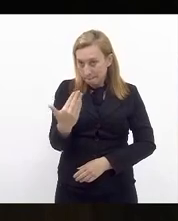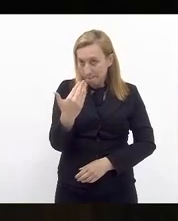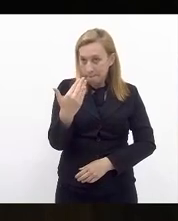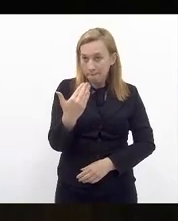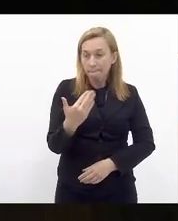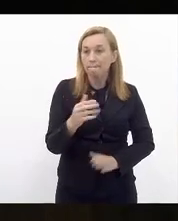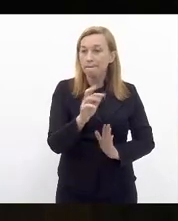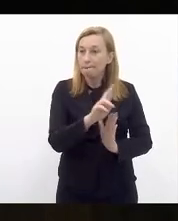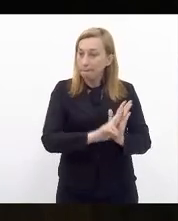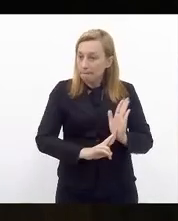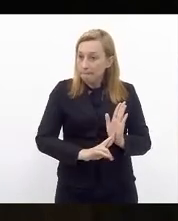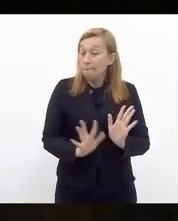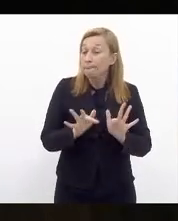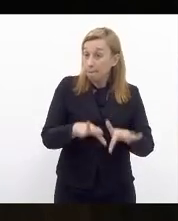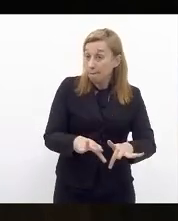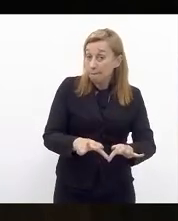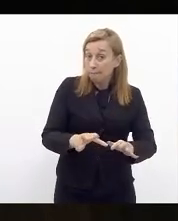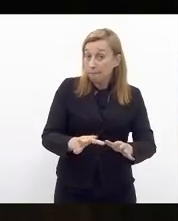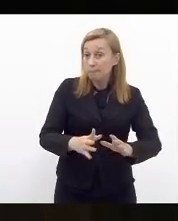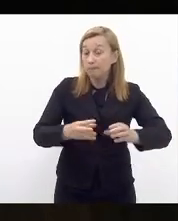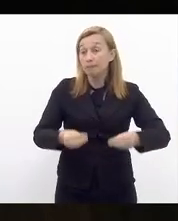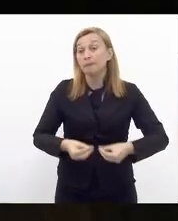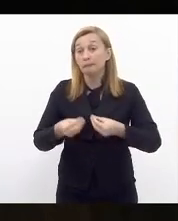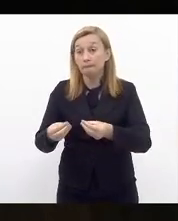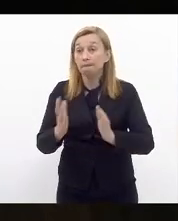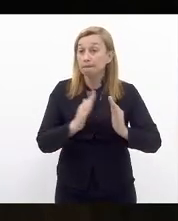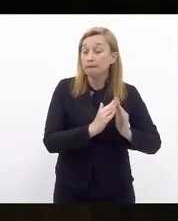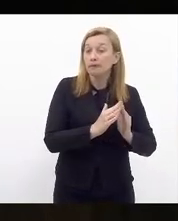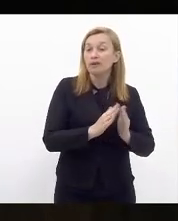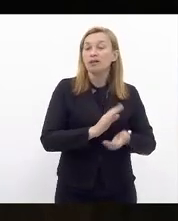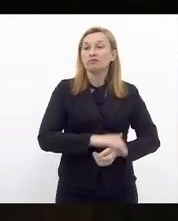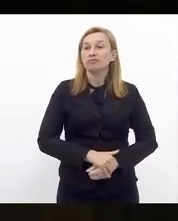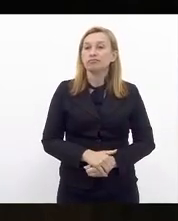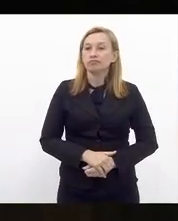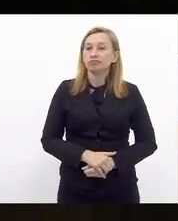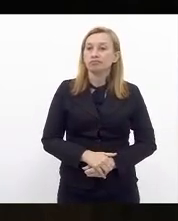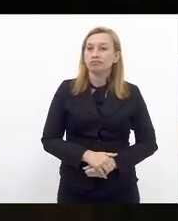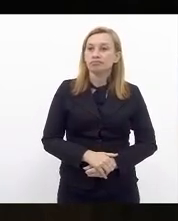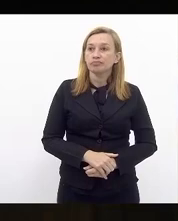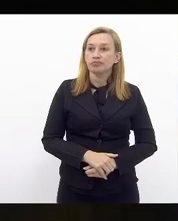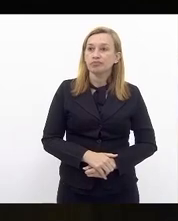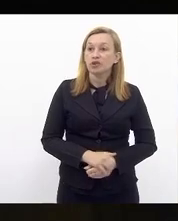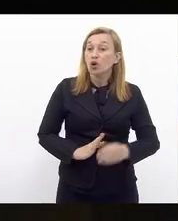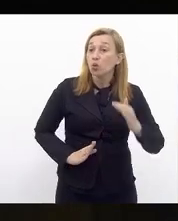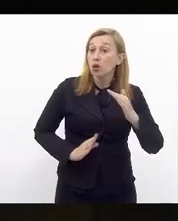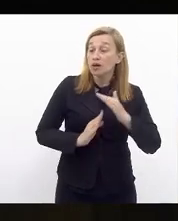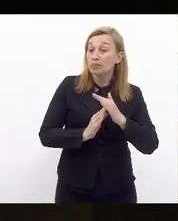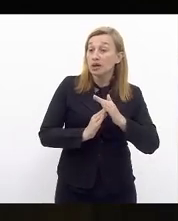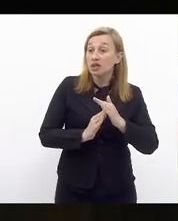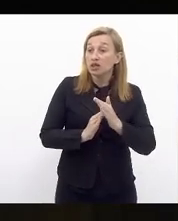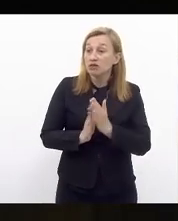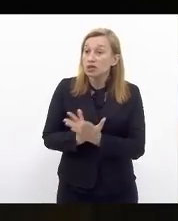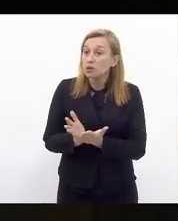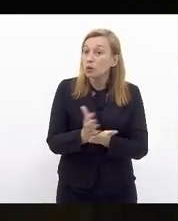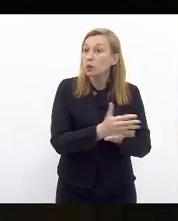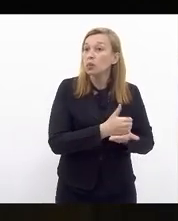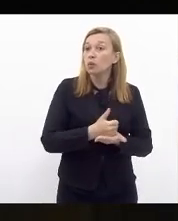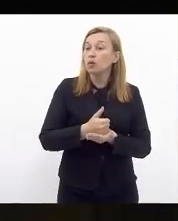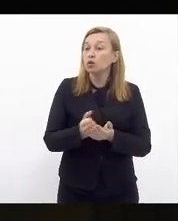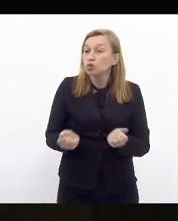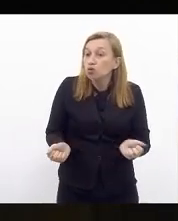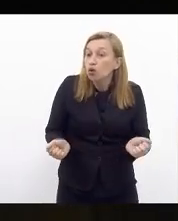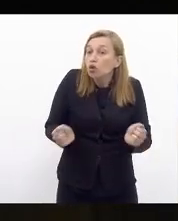a redação final que foi dado por essa casa porque no que diz que é o limite vai ser apurado